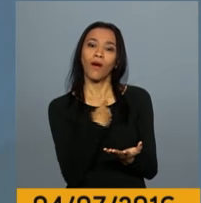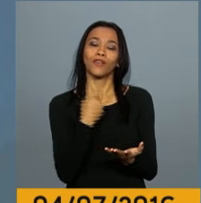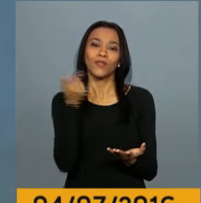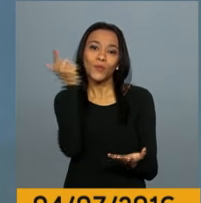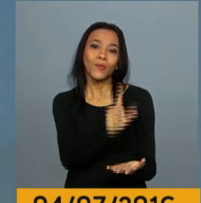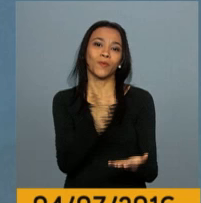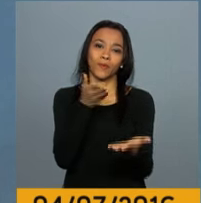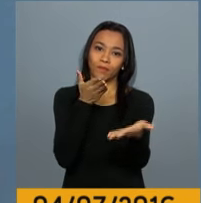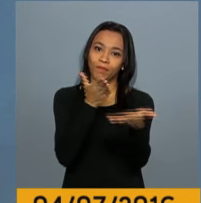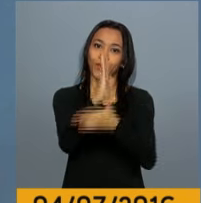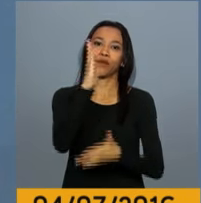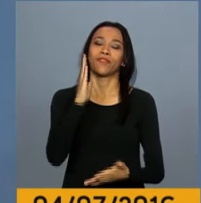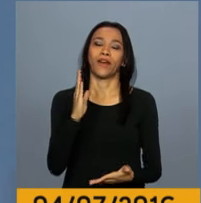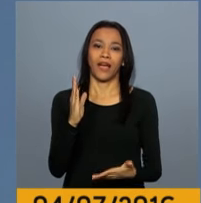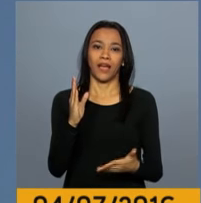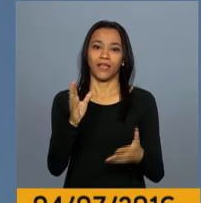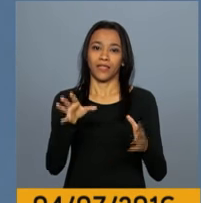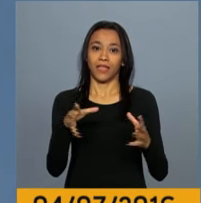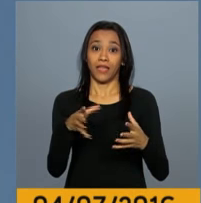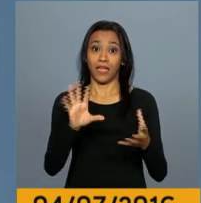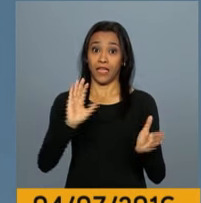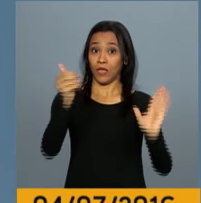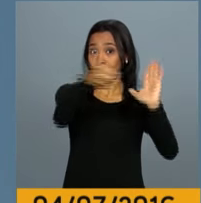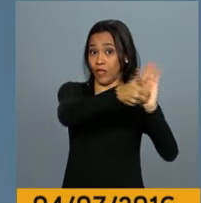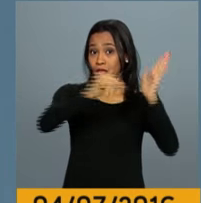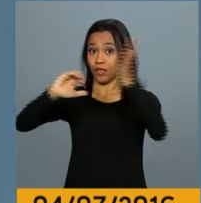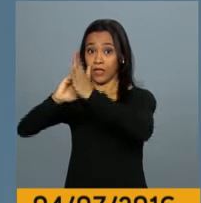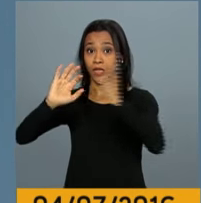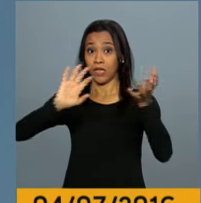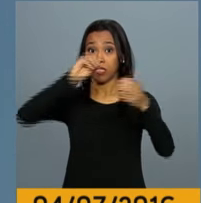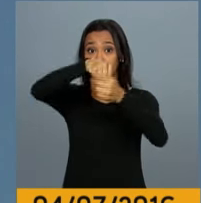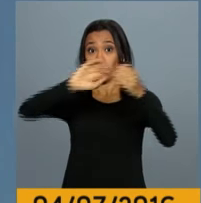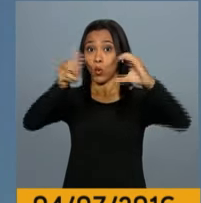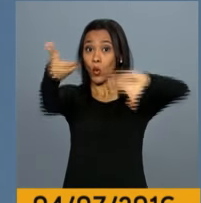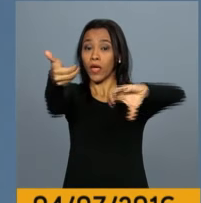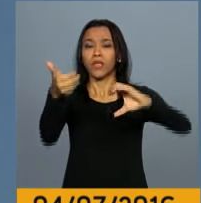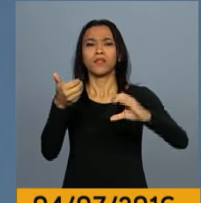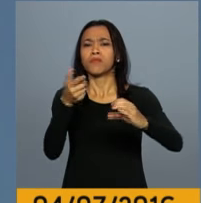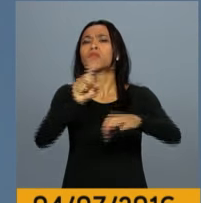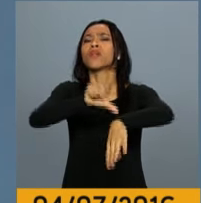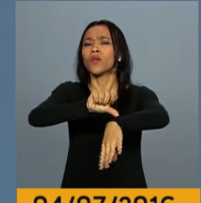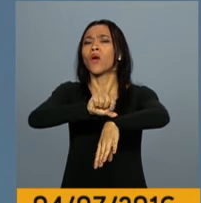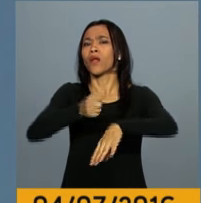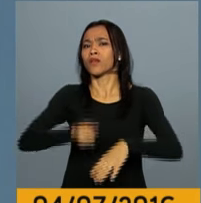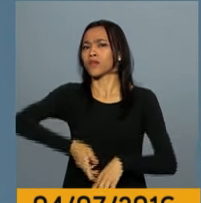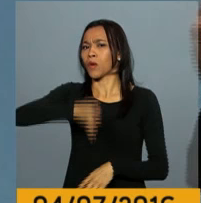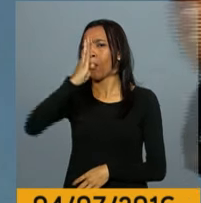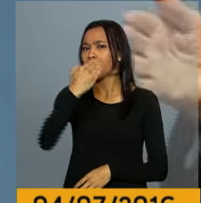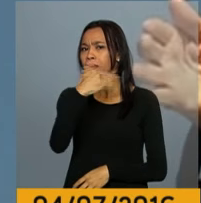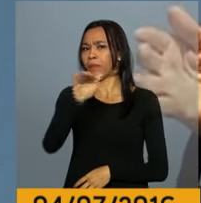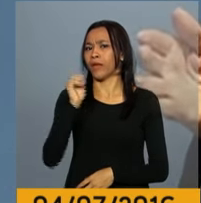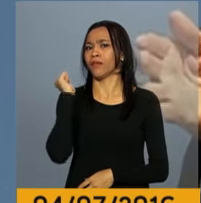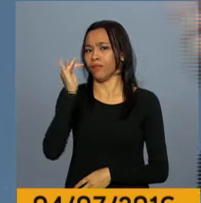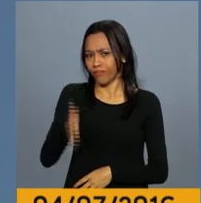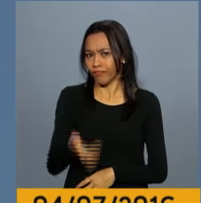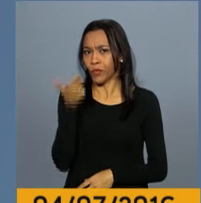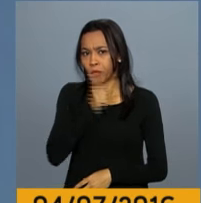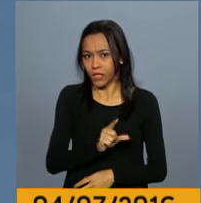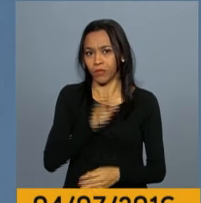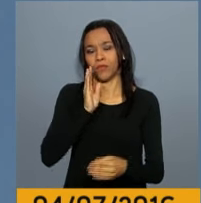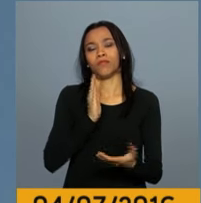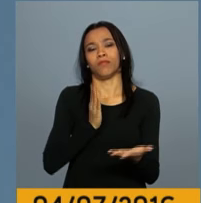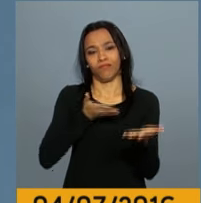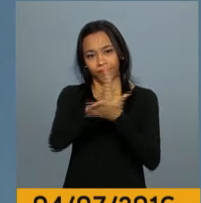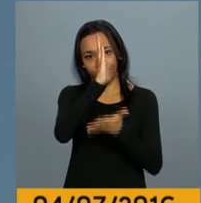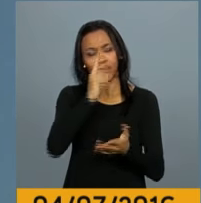aprovar, em sessão conjunta do Congresso Nacional, às 4:30 da manhã. Por que eu falo 4:30 da manhã?